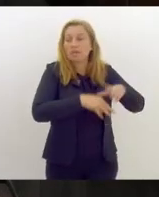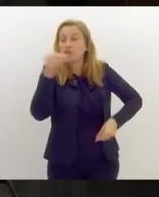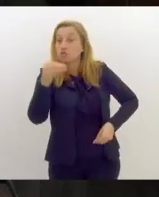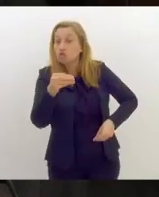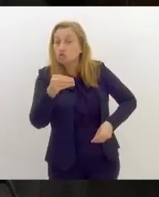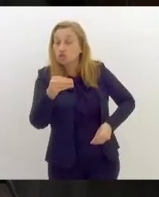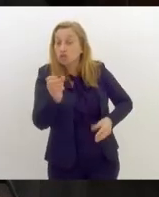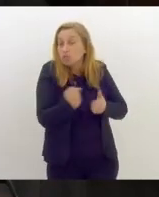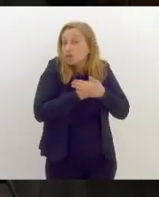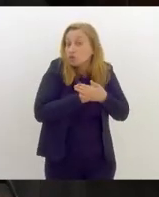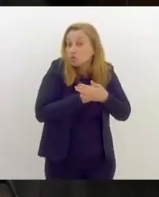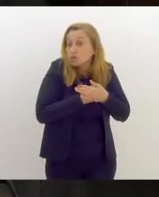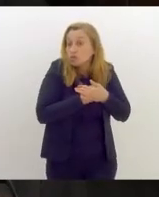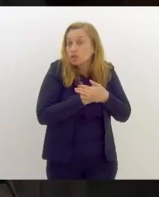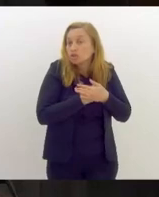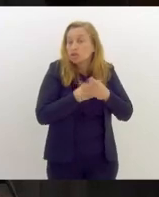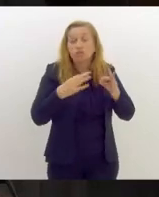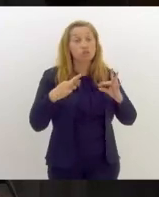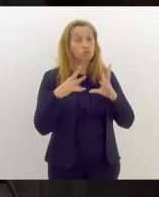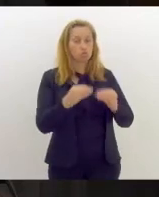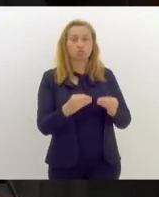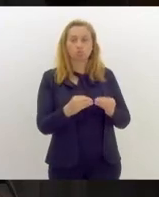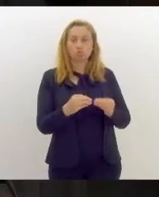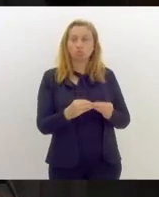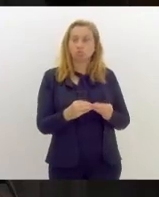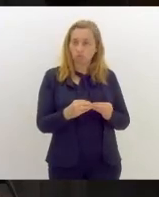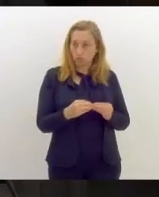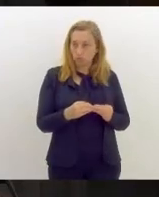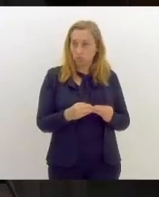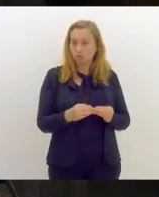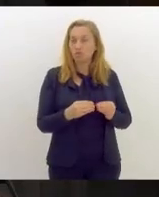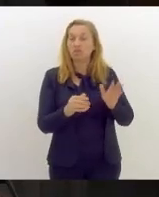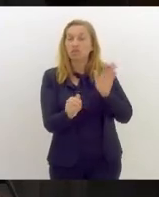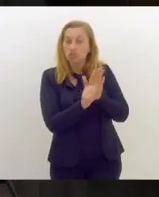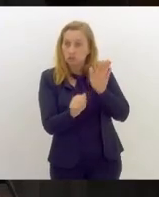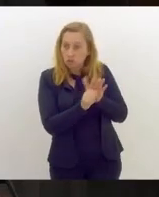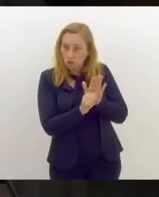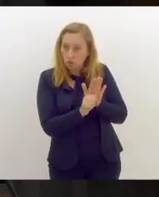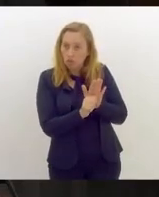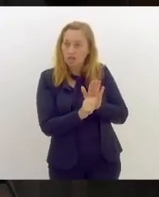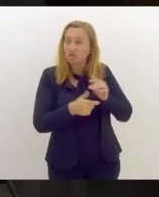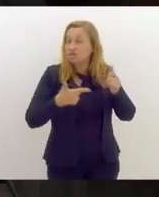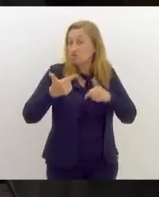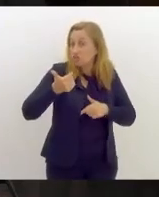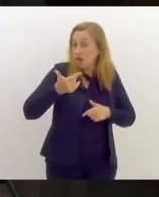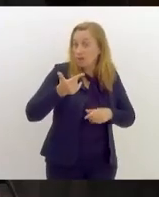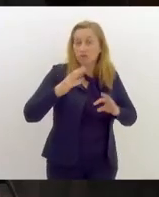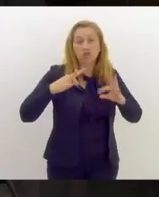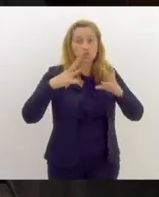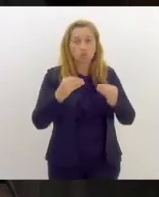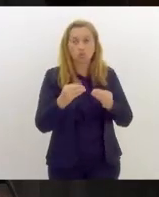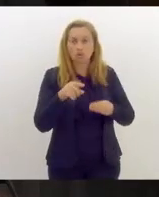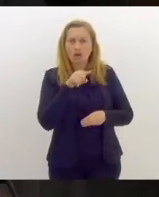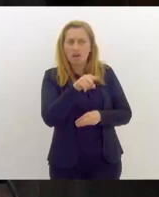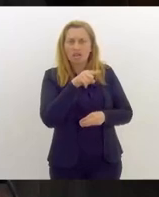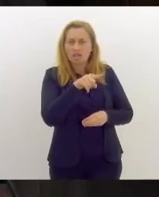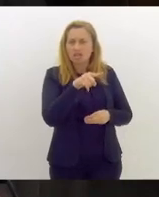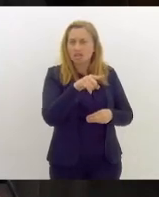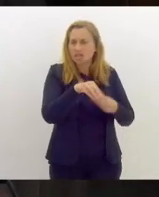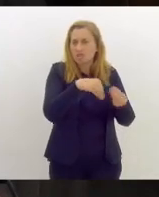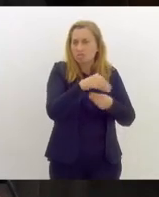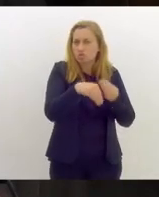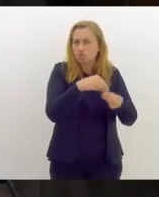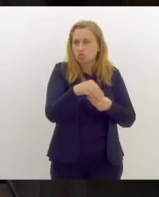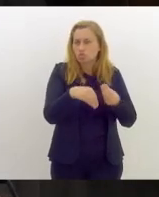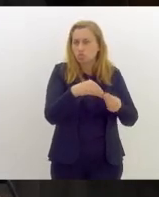de esconderijo ali tem situações envolvendo tráfico de drogas tráfico de armas então ali vira uma terra de